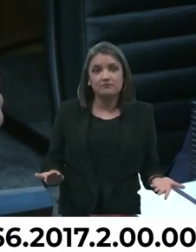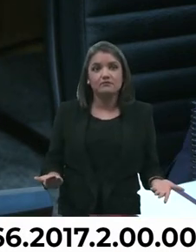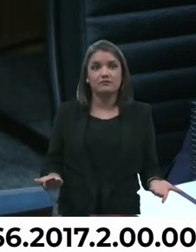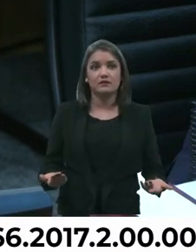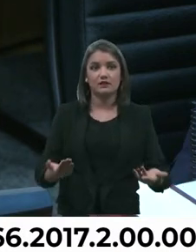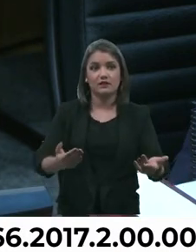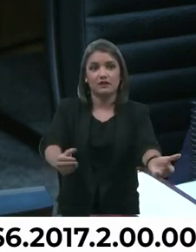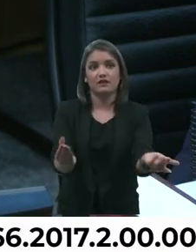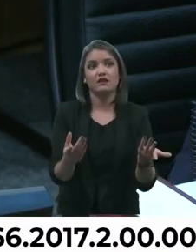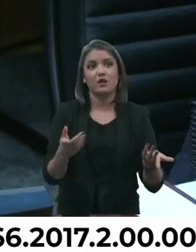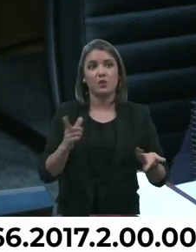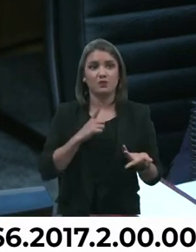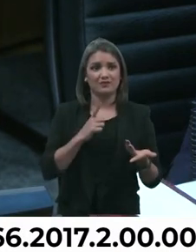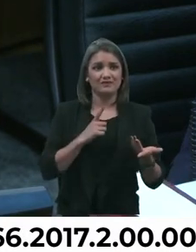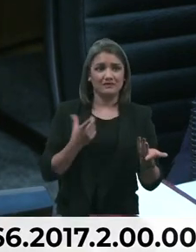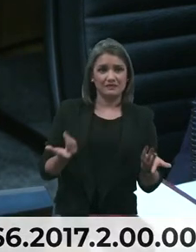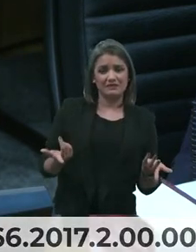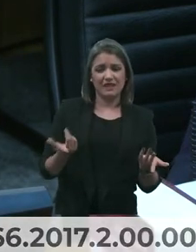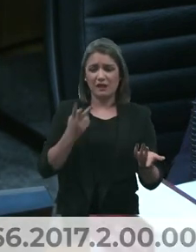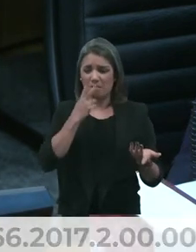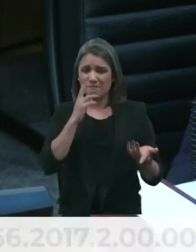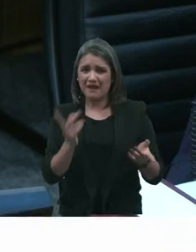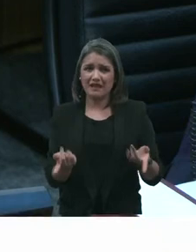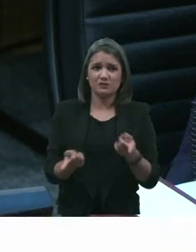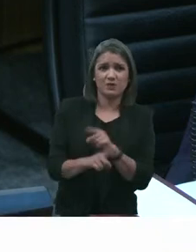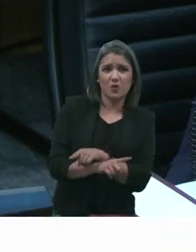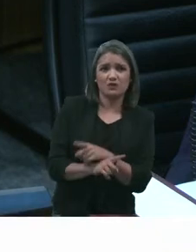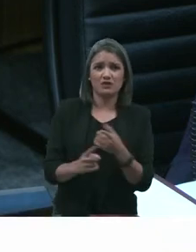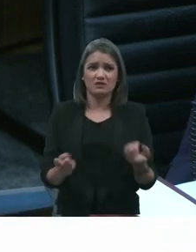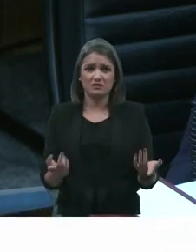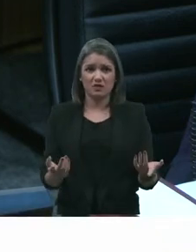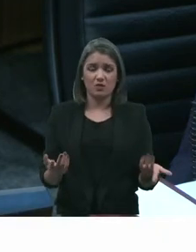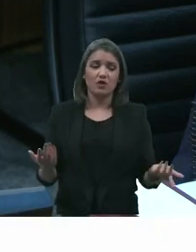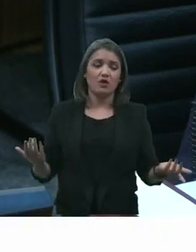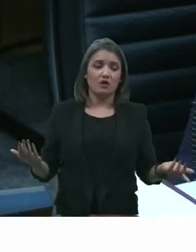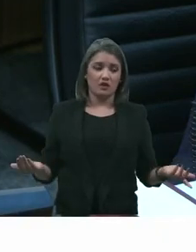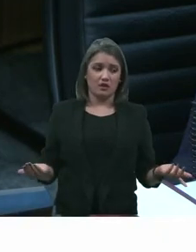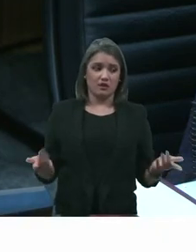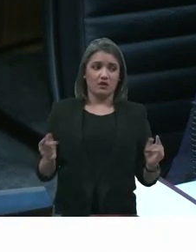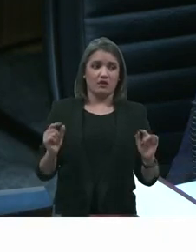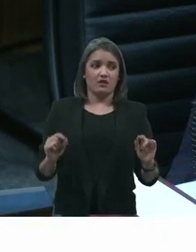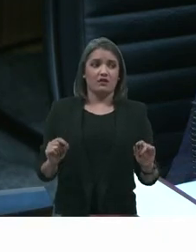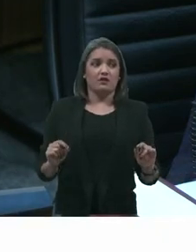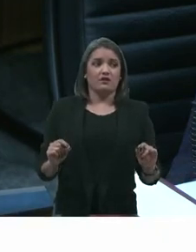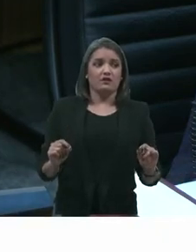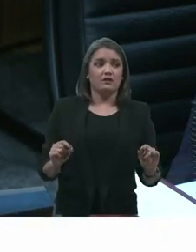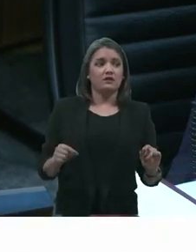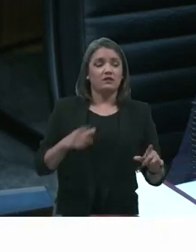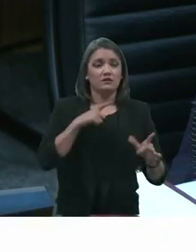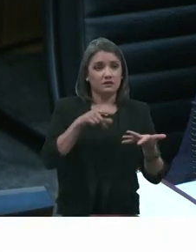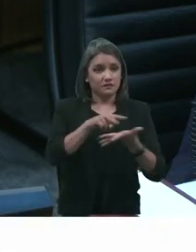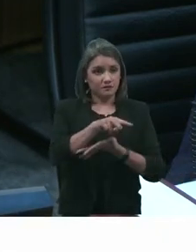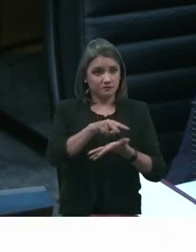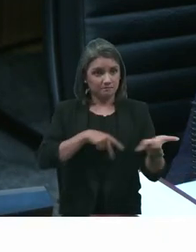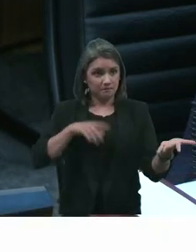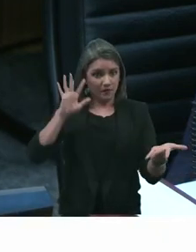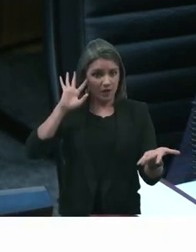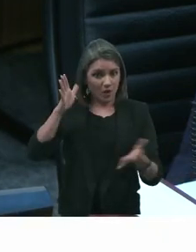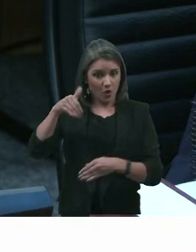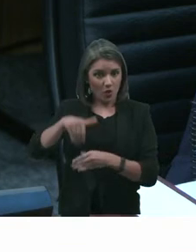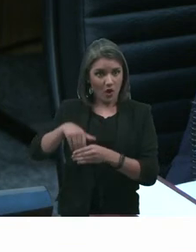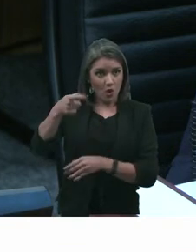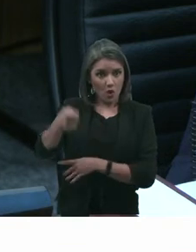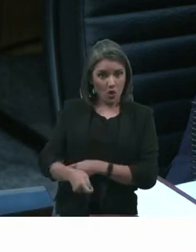de ser um paradoxo, gera uma contradição em términos. Então, lendo o acórdão do